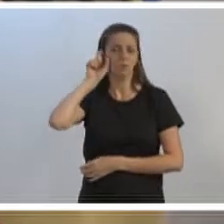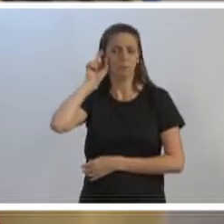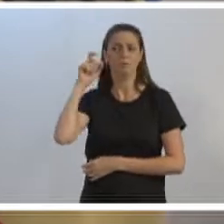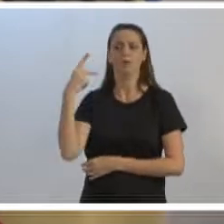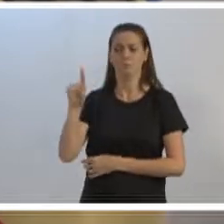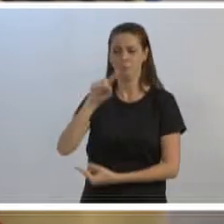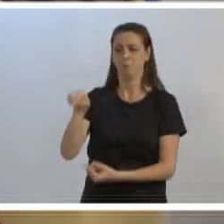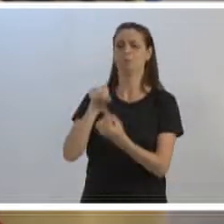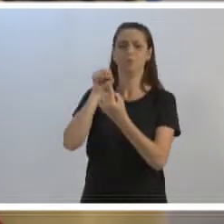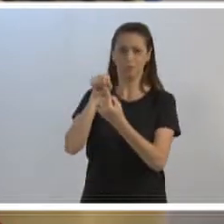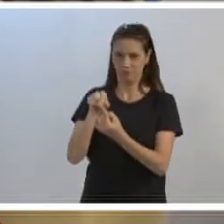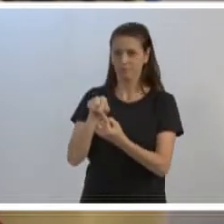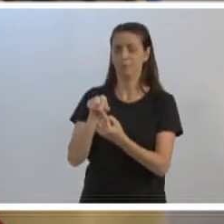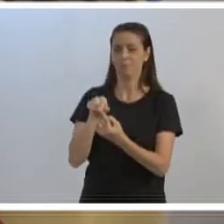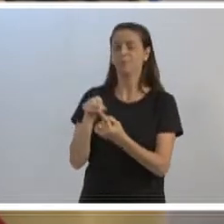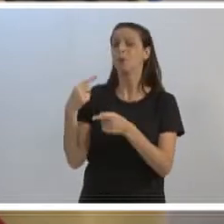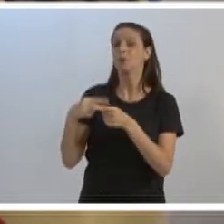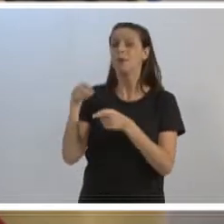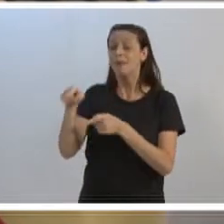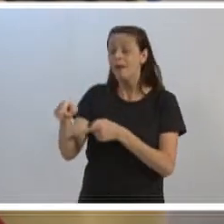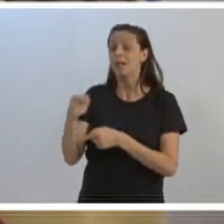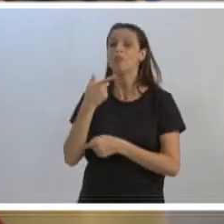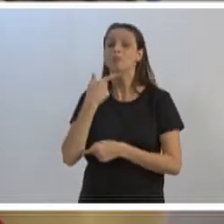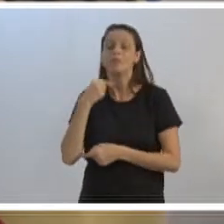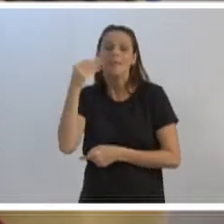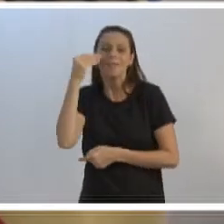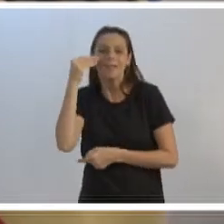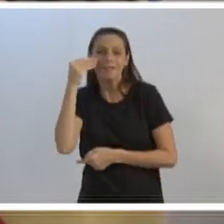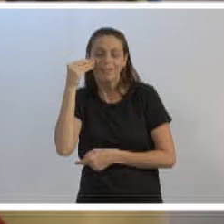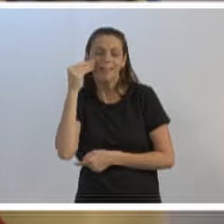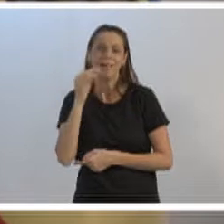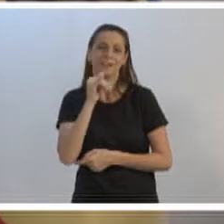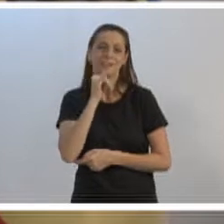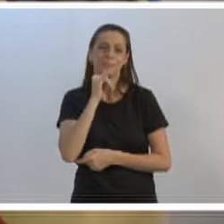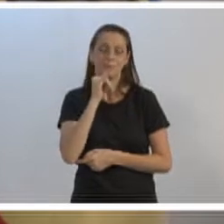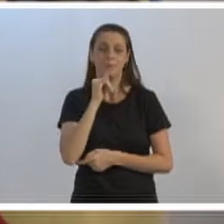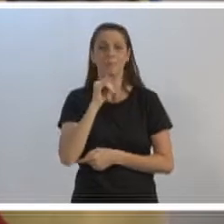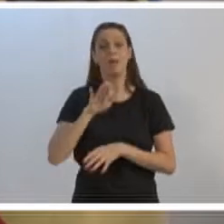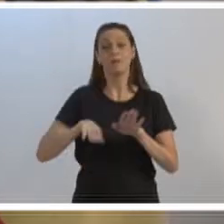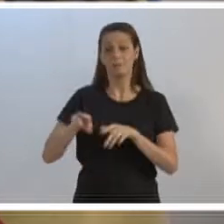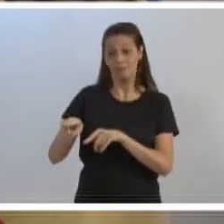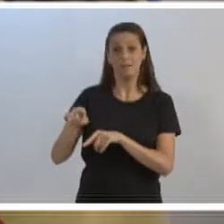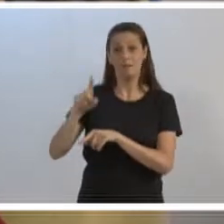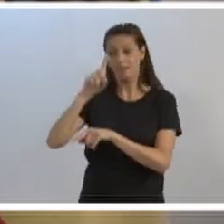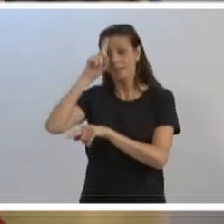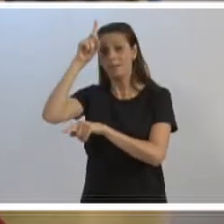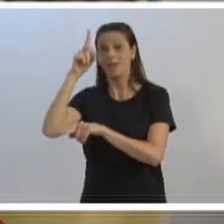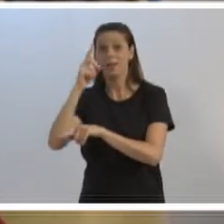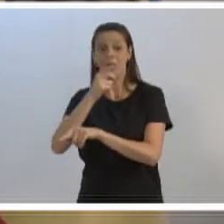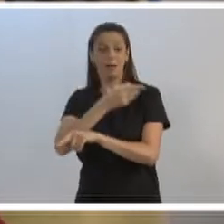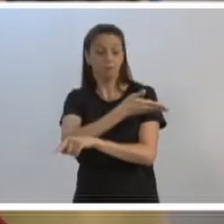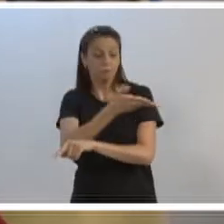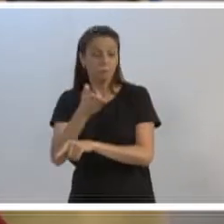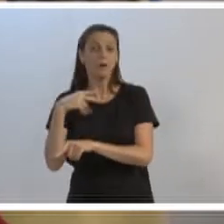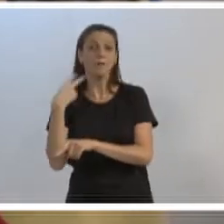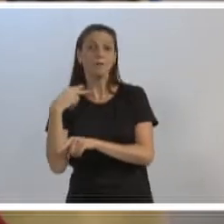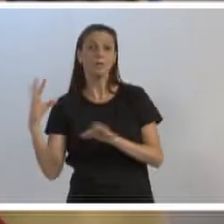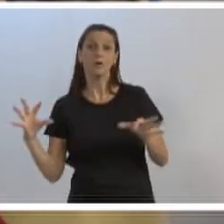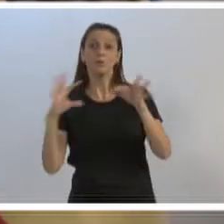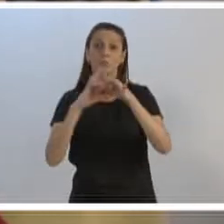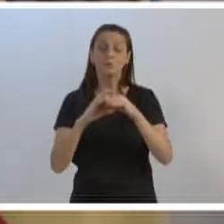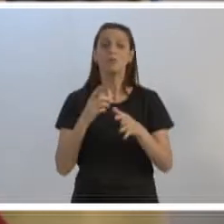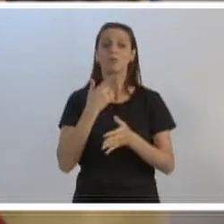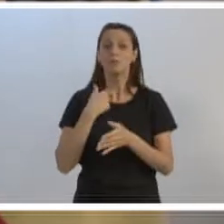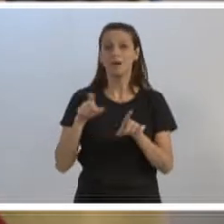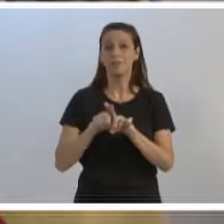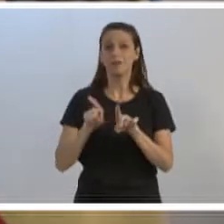ao projeto, de tentar, inclusive os outros que subscreveram, porque às vezes o vereador protocola algum desejo, faz uma homenagem, mas não é uma vontade